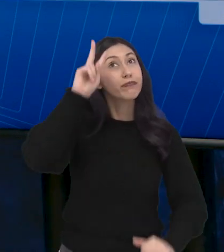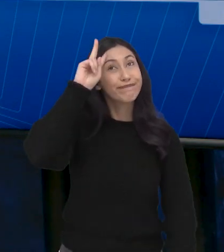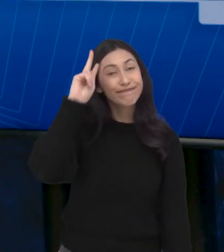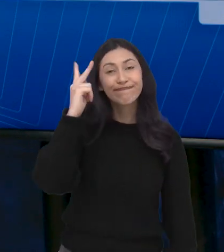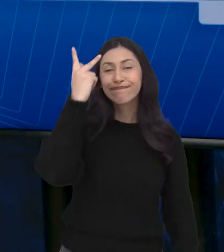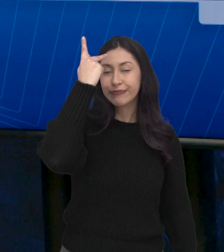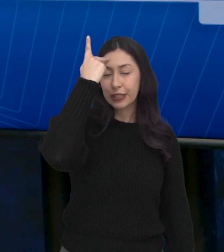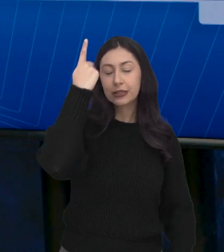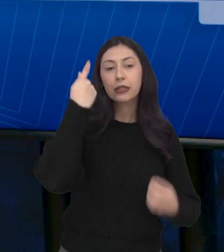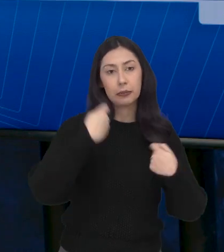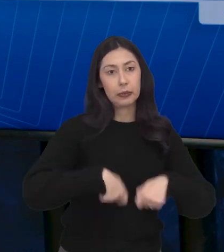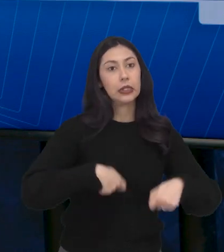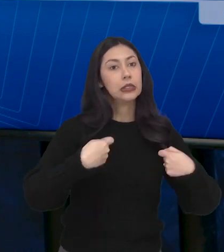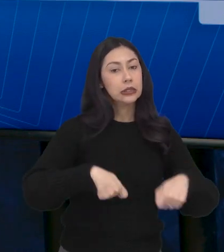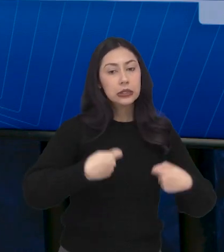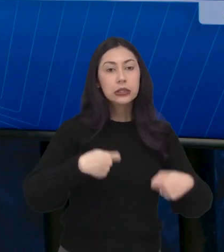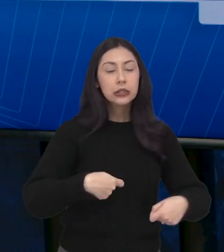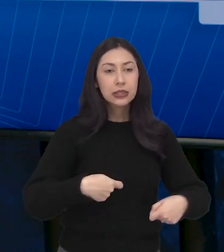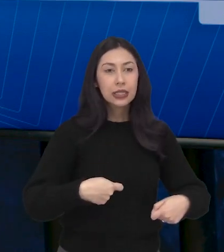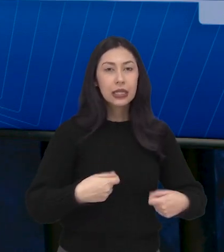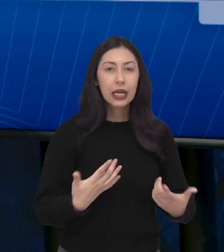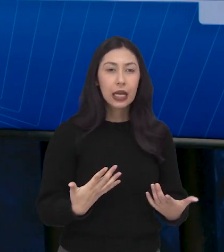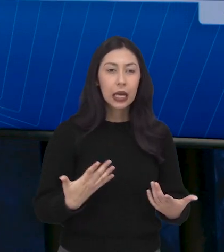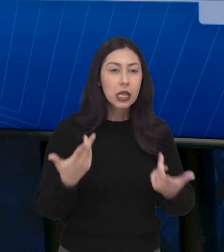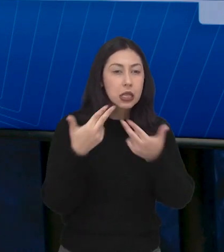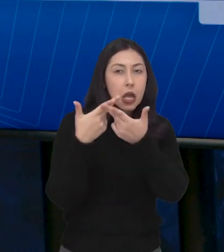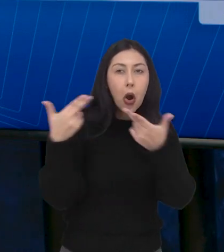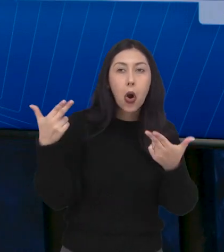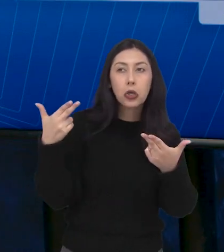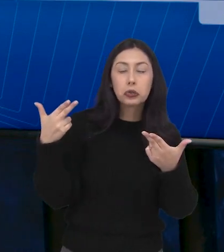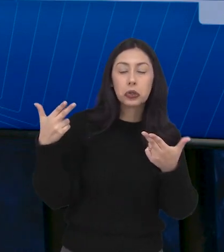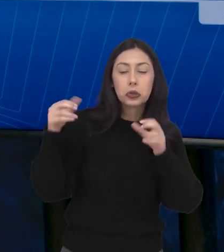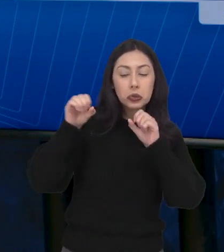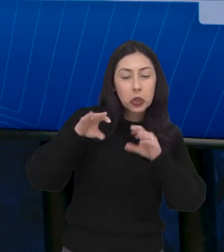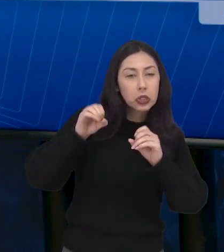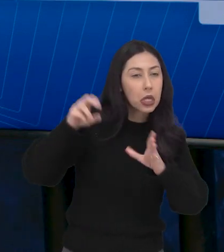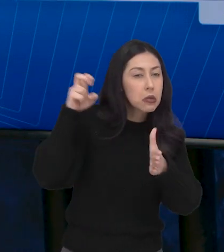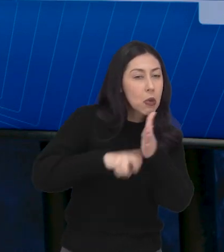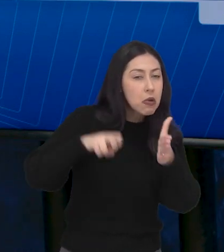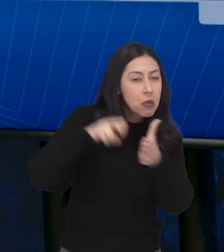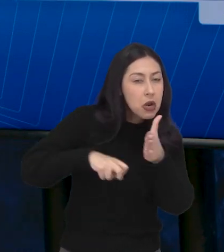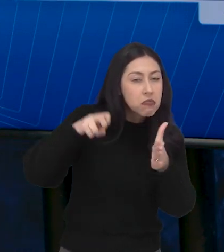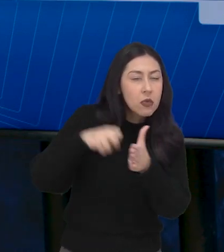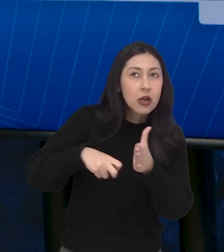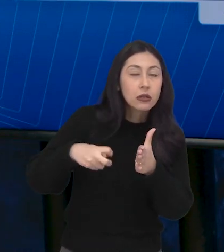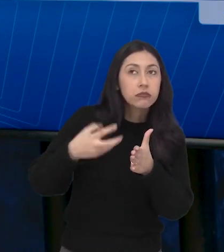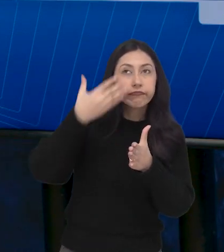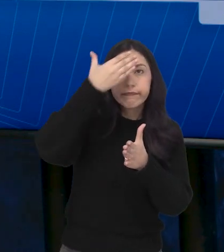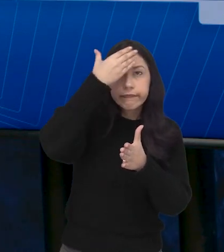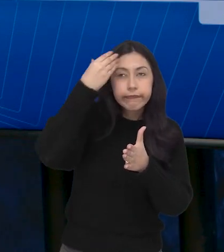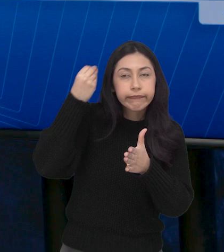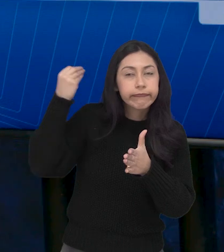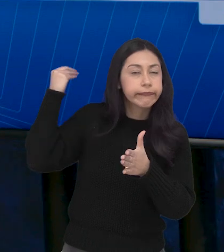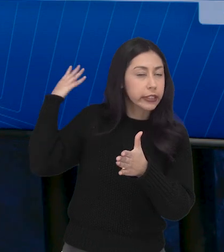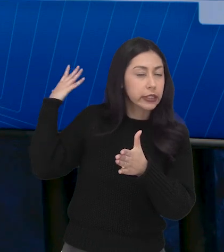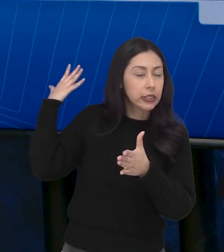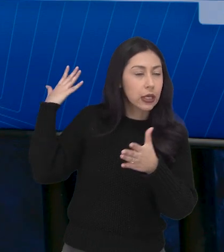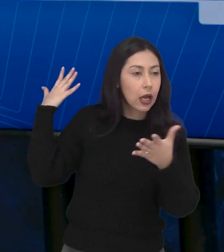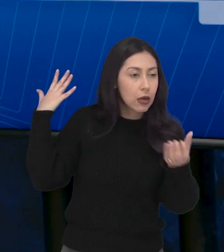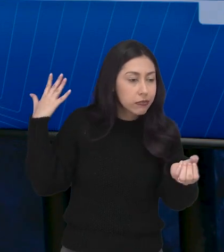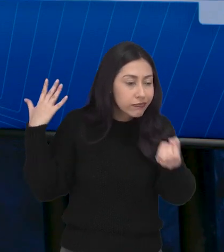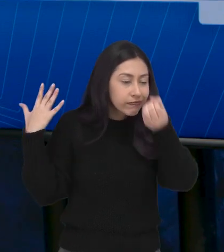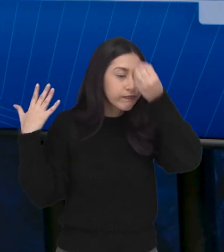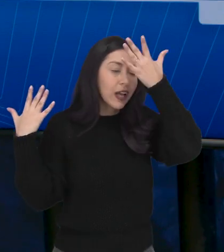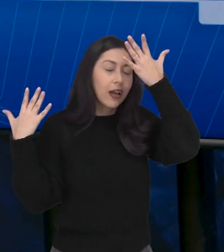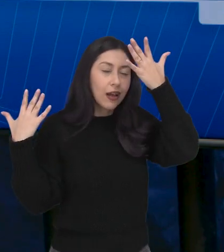de mentalidade mesmo. Então, eu vou tirar as minhas lentes da educação punitiva, da educação tradicional, e colocar